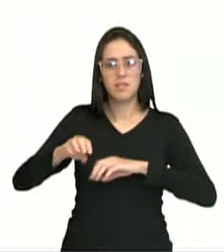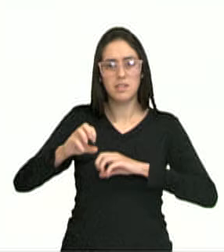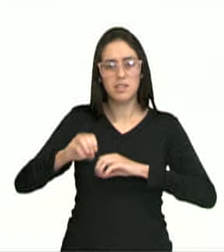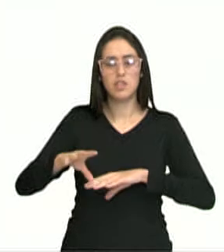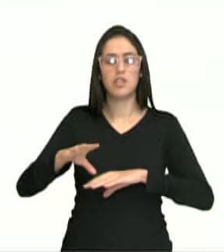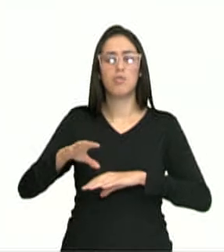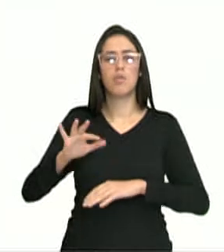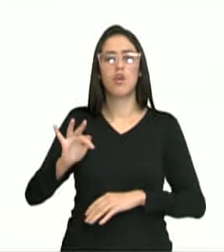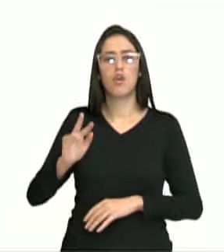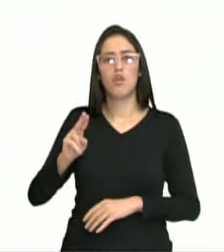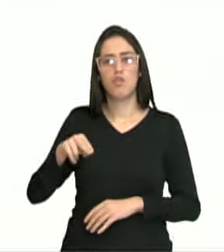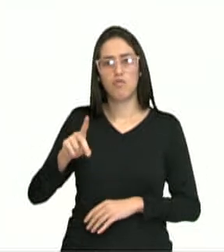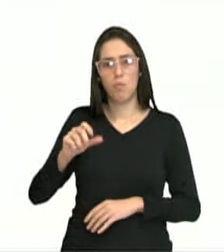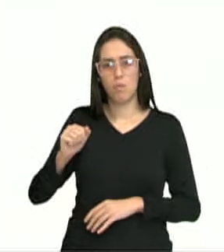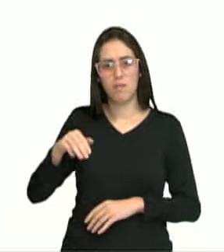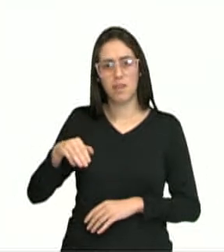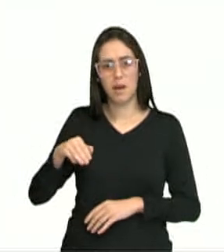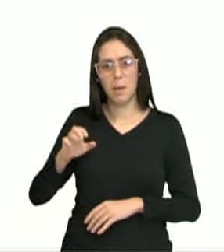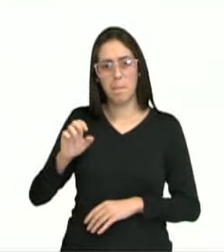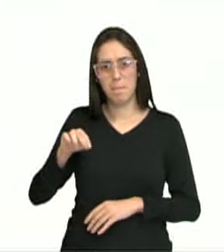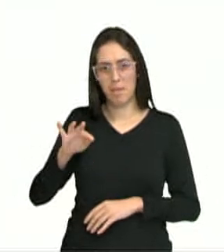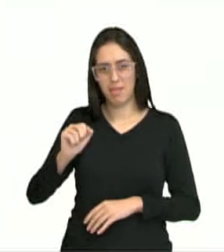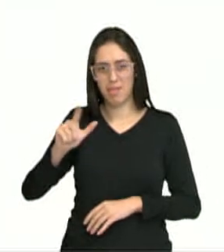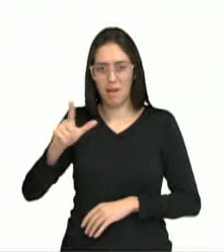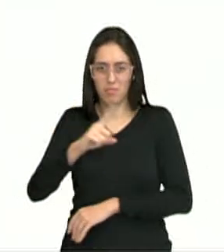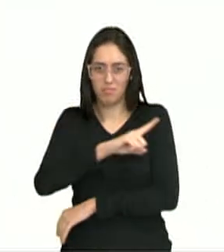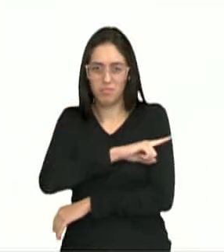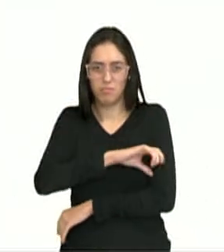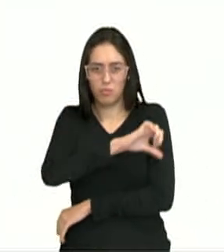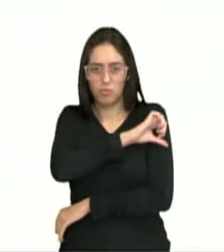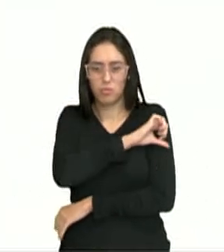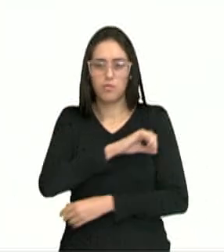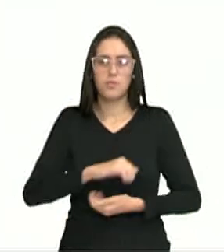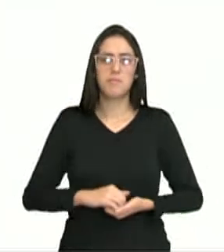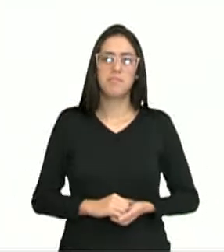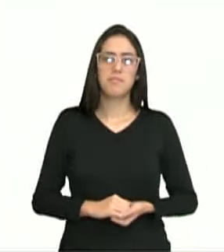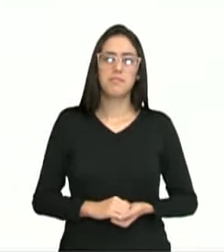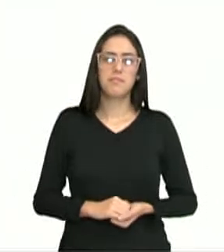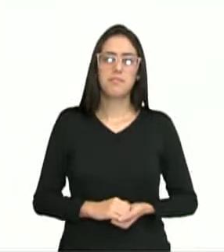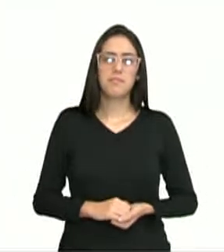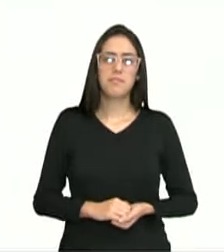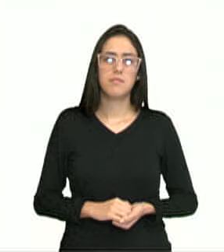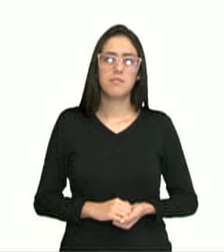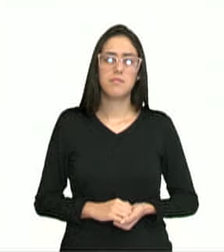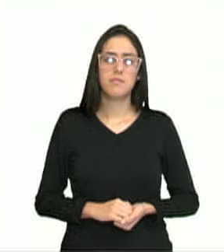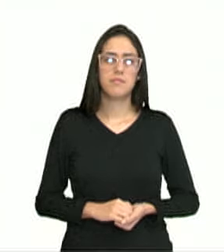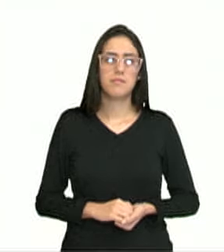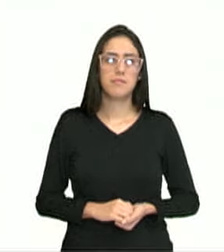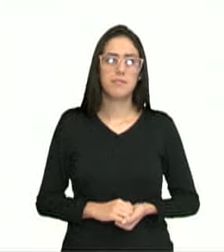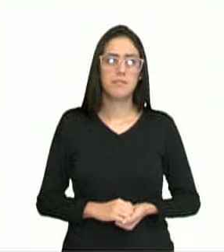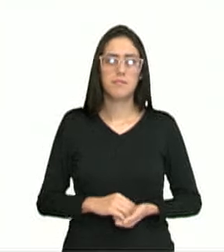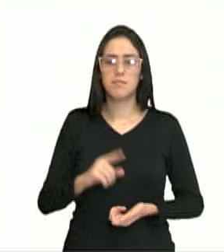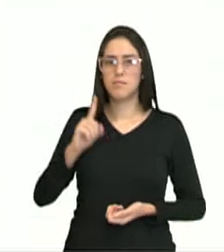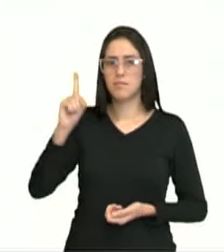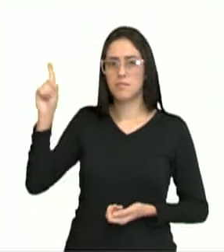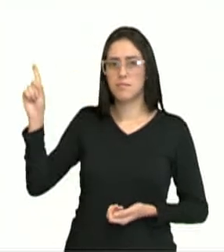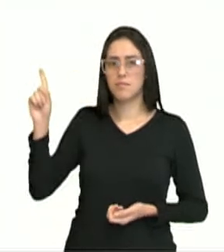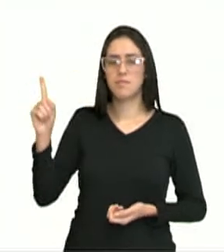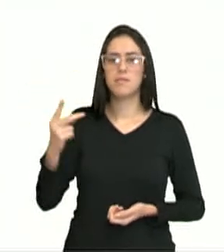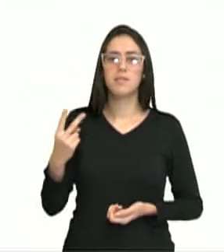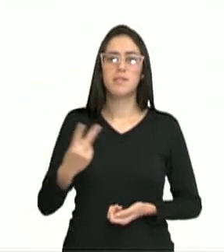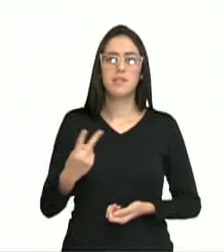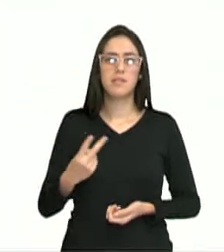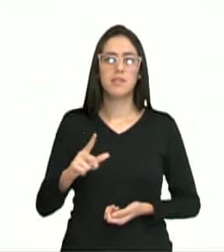Segundo grado, tá? Correspondente, né, ensino médio, segundo